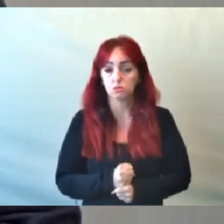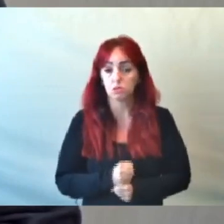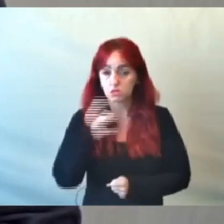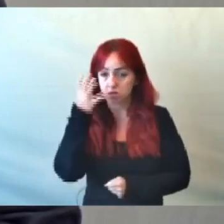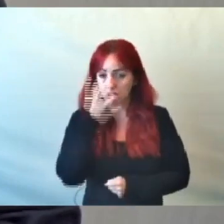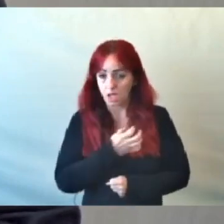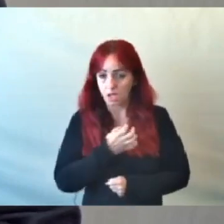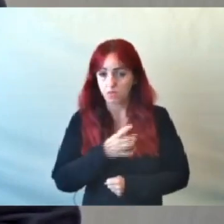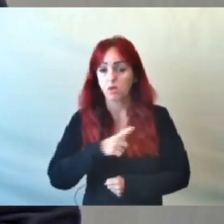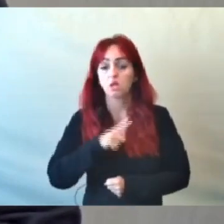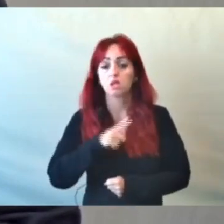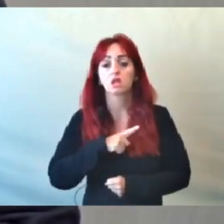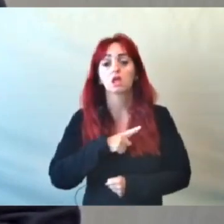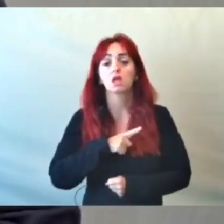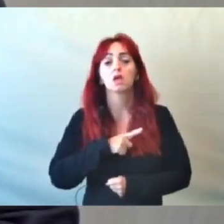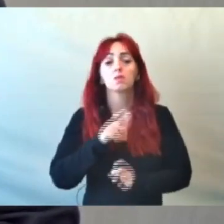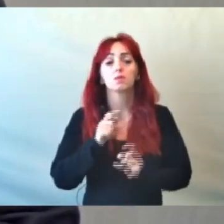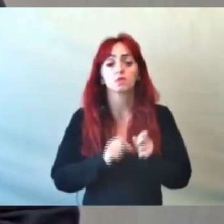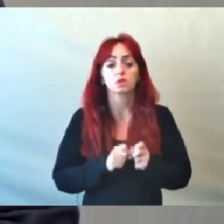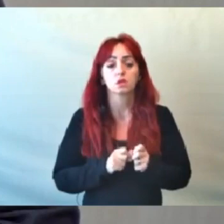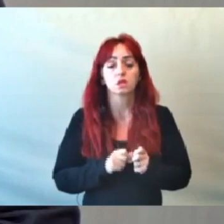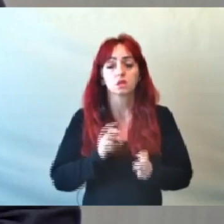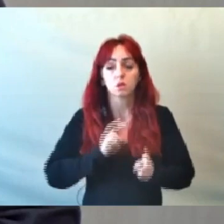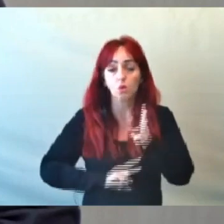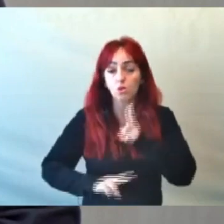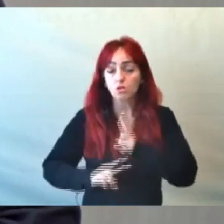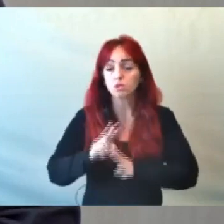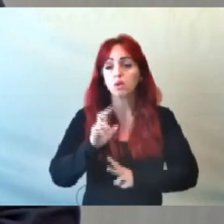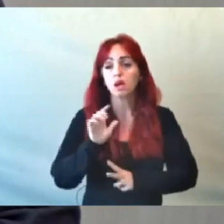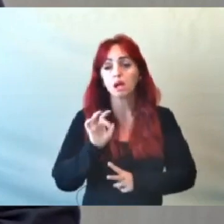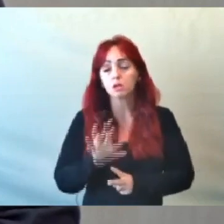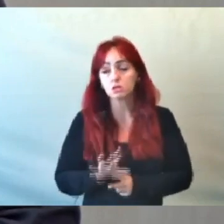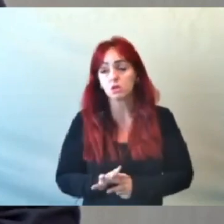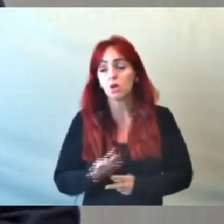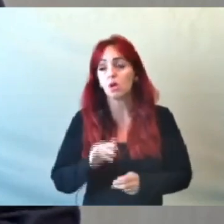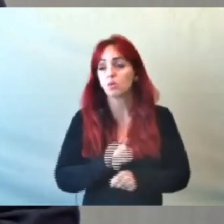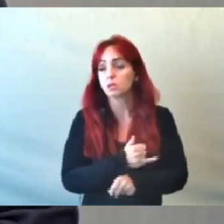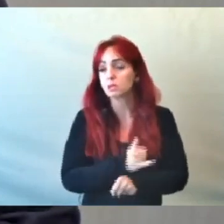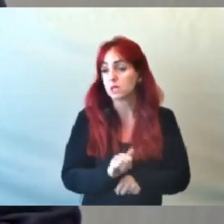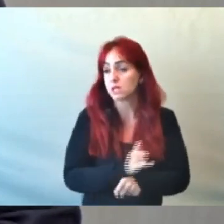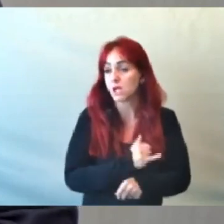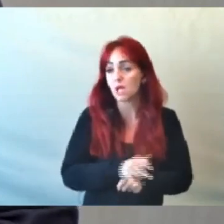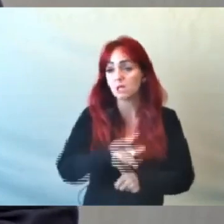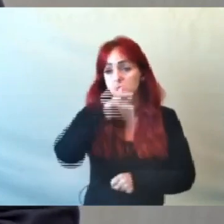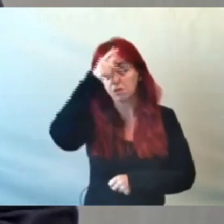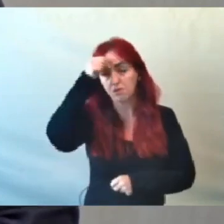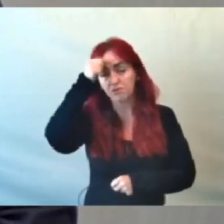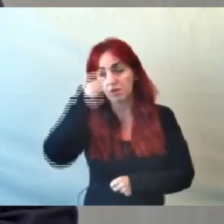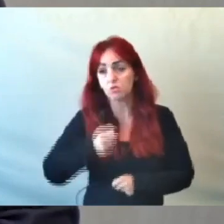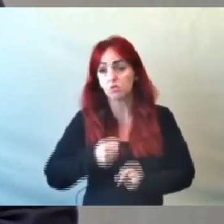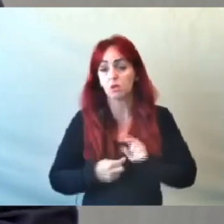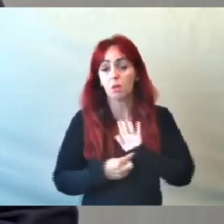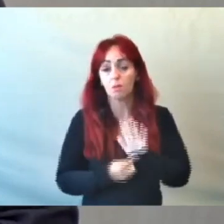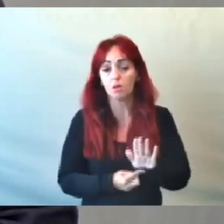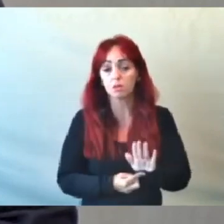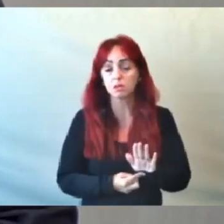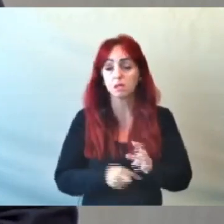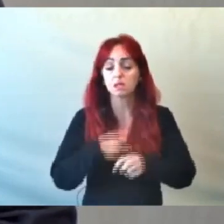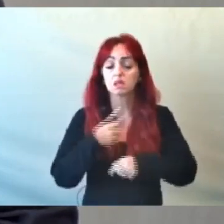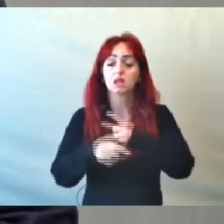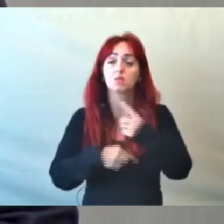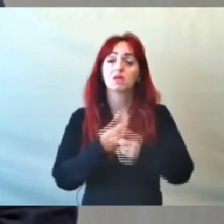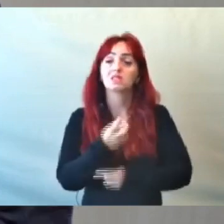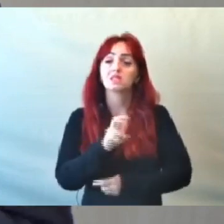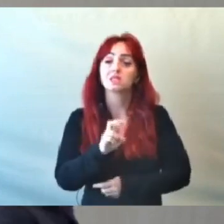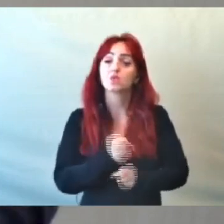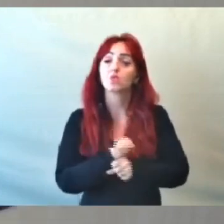se continuarmos apenas com essa estratégia que a prefeitura hoje aplica, daqui 5 anos, daqui 10 anos, daqui 20 anos, a gente vai estar do